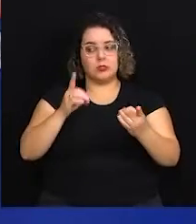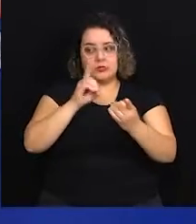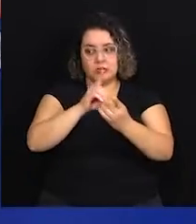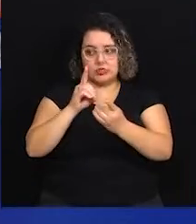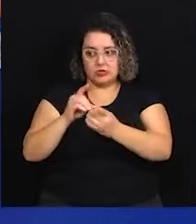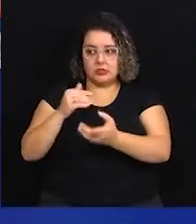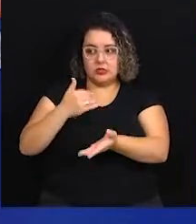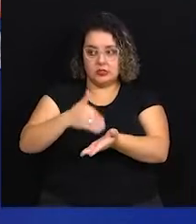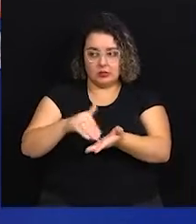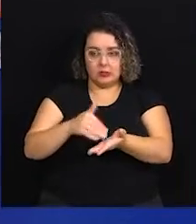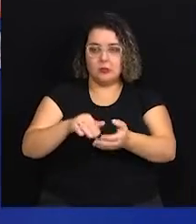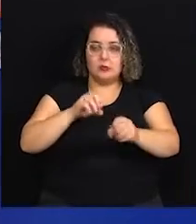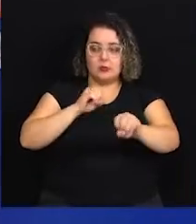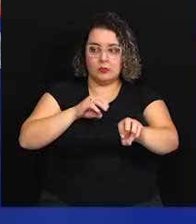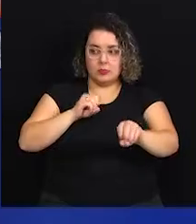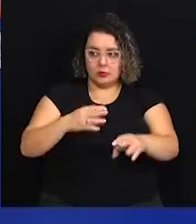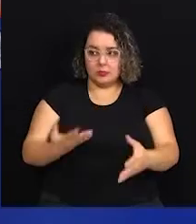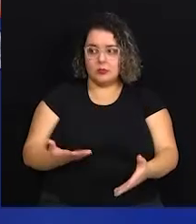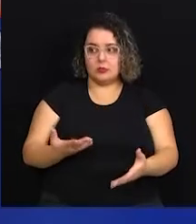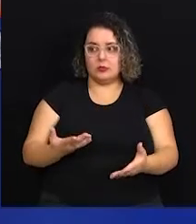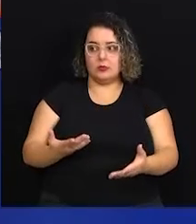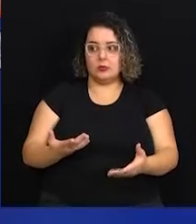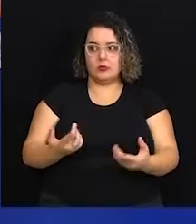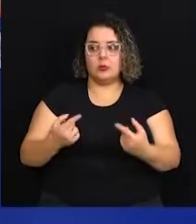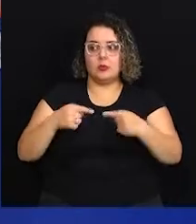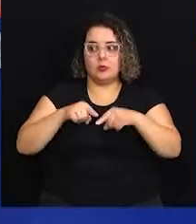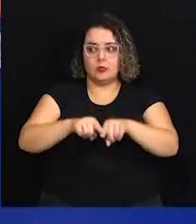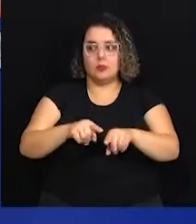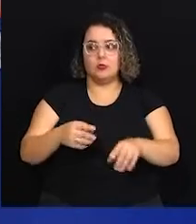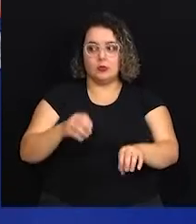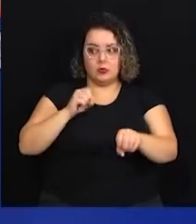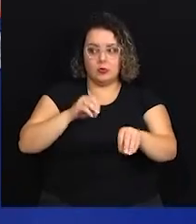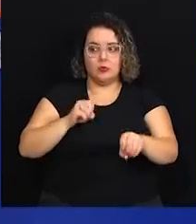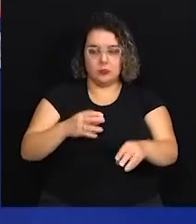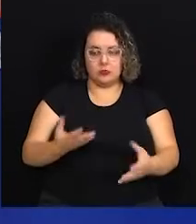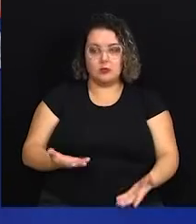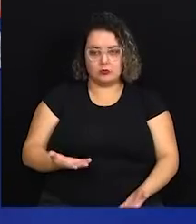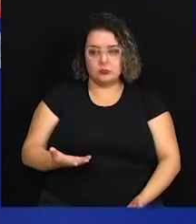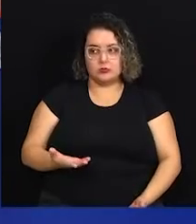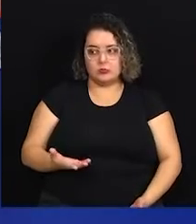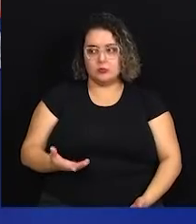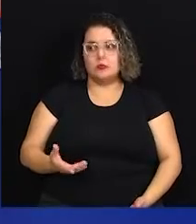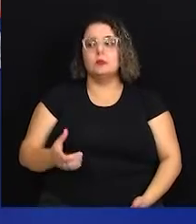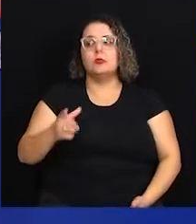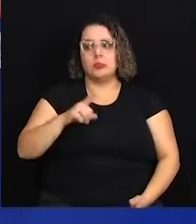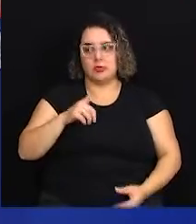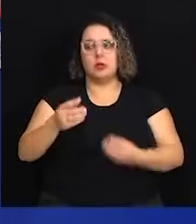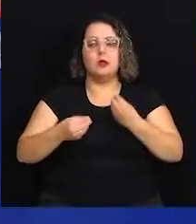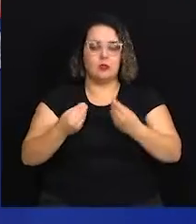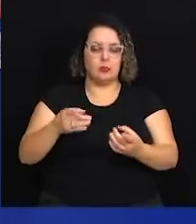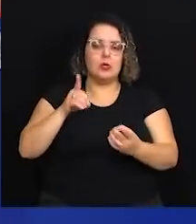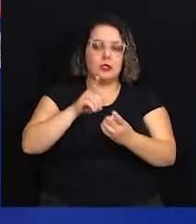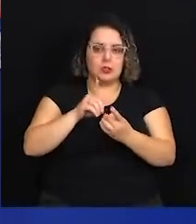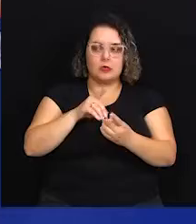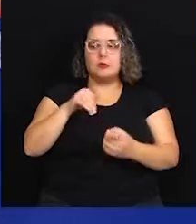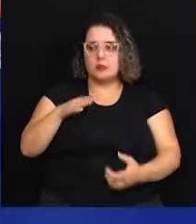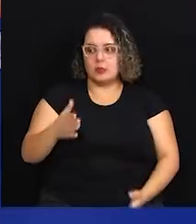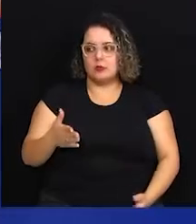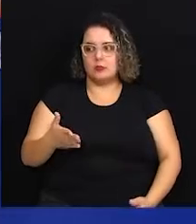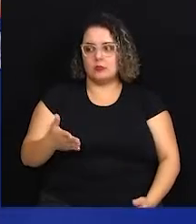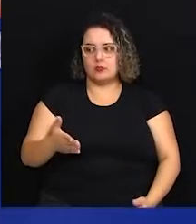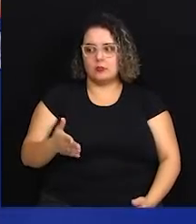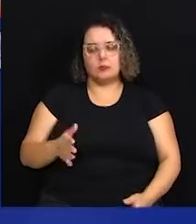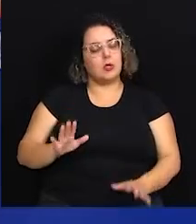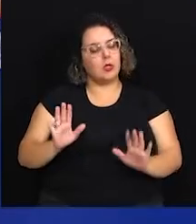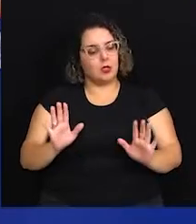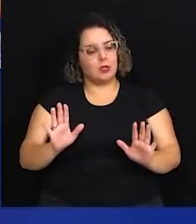pela Secretaria da Educação, né? Por esse convênio com a educação. A gente tem condições de atender mais, mas por